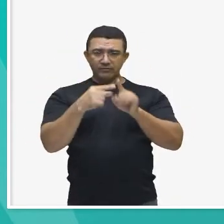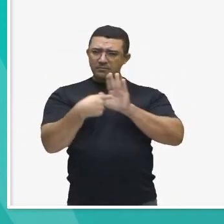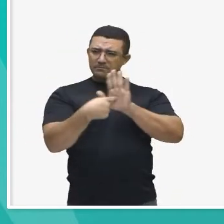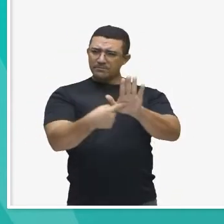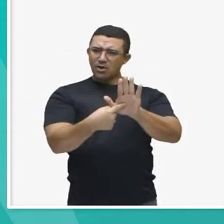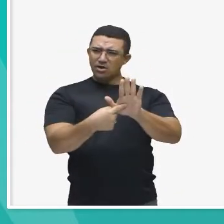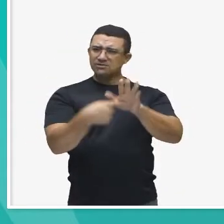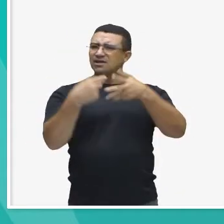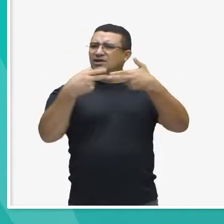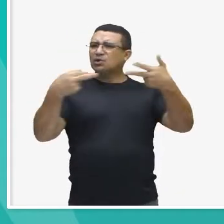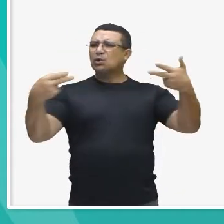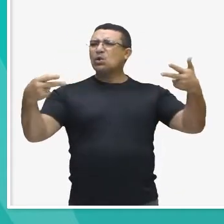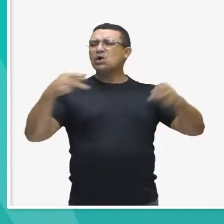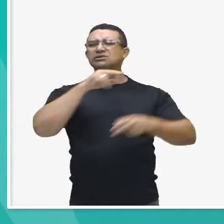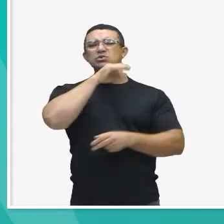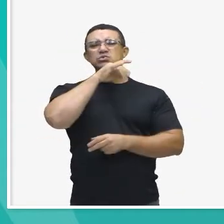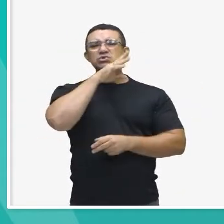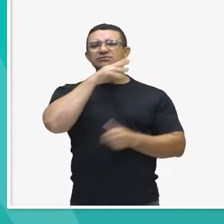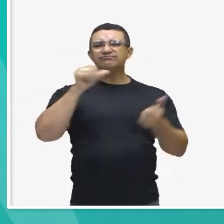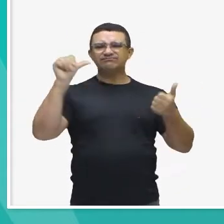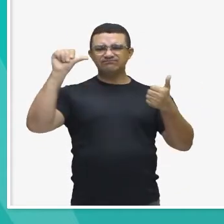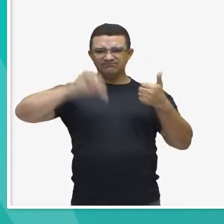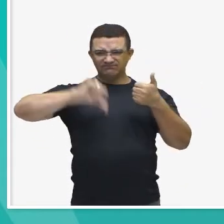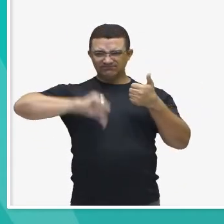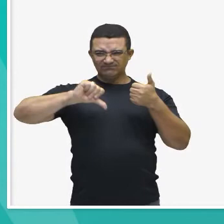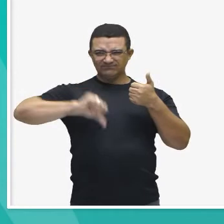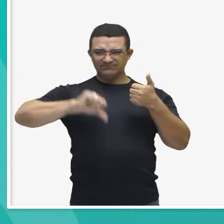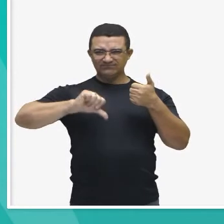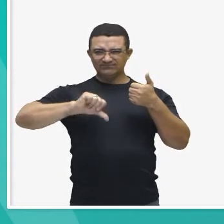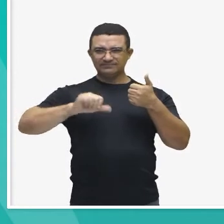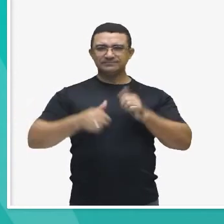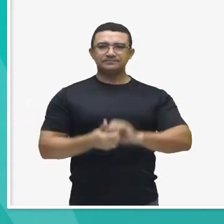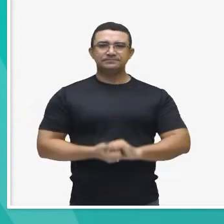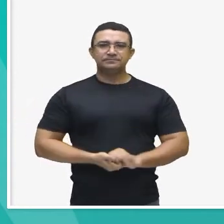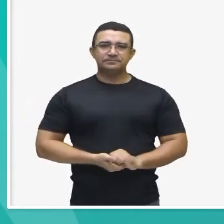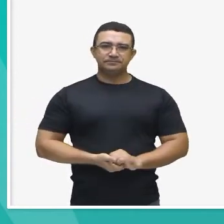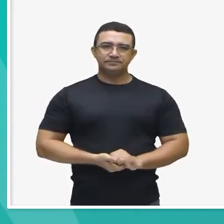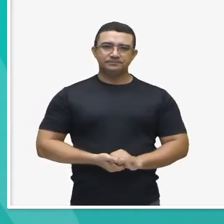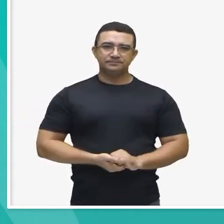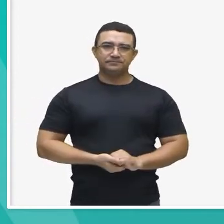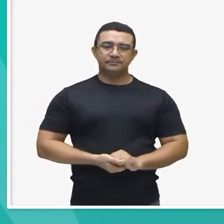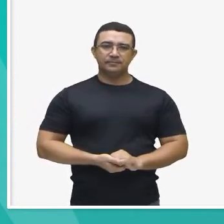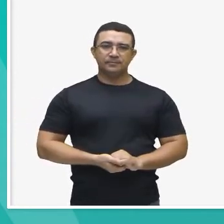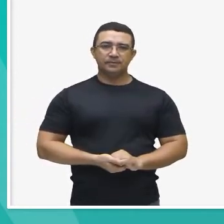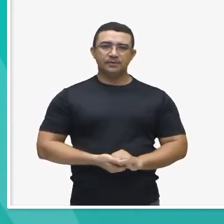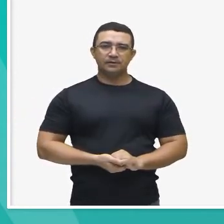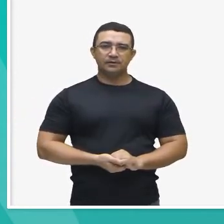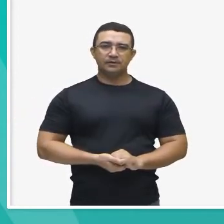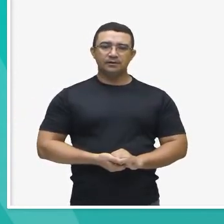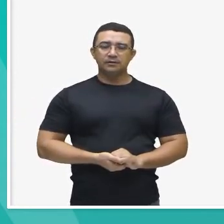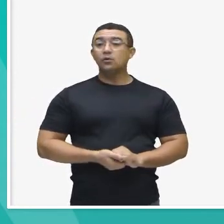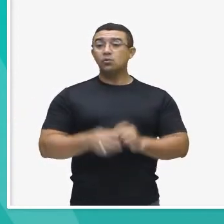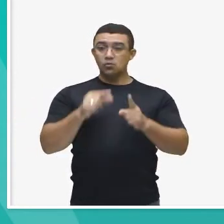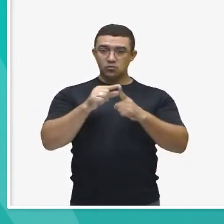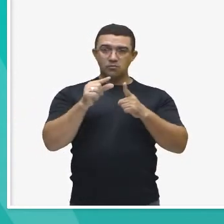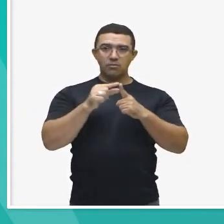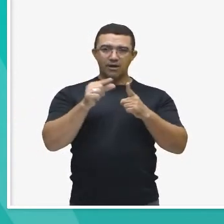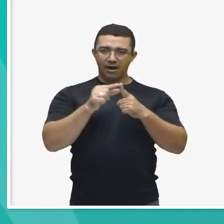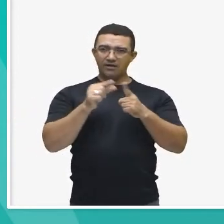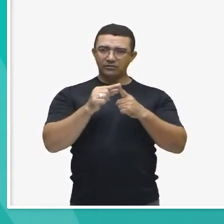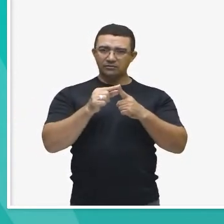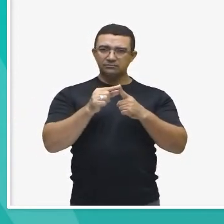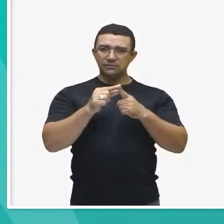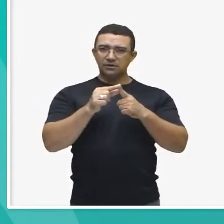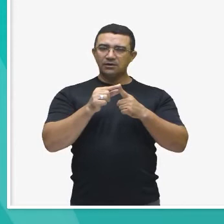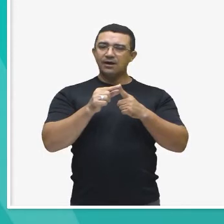Que nos dão sentidos negativo, tá certo? Então, essas palavras, elas